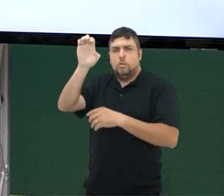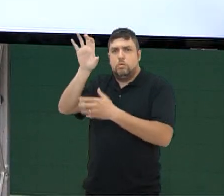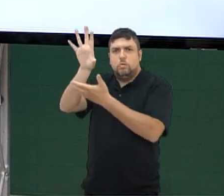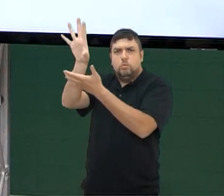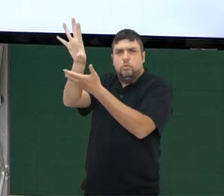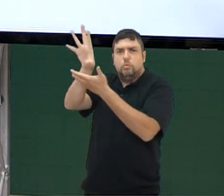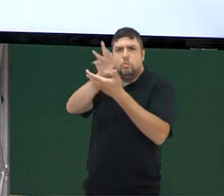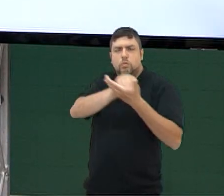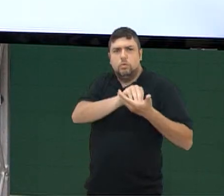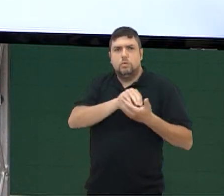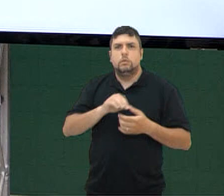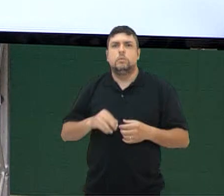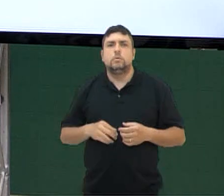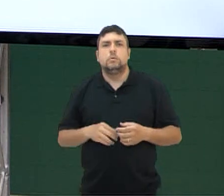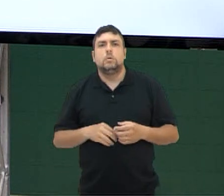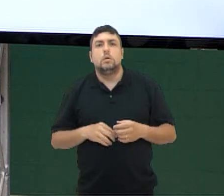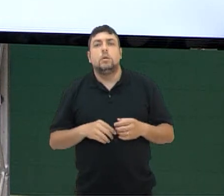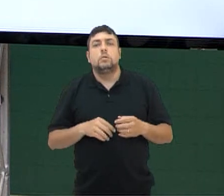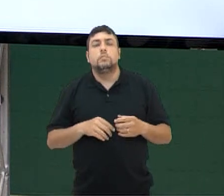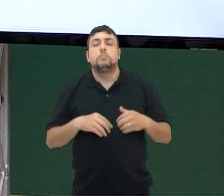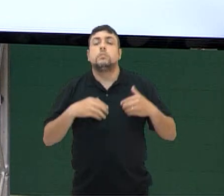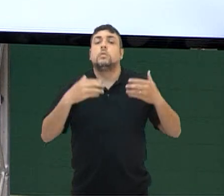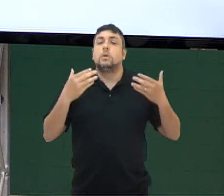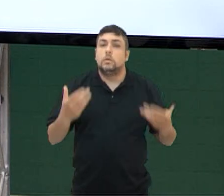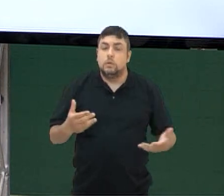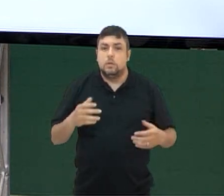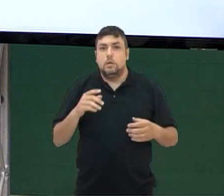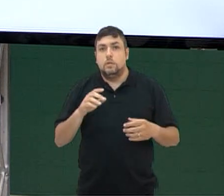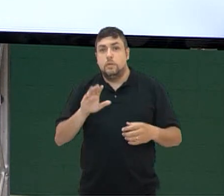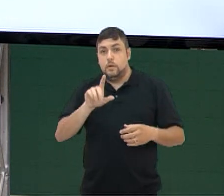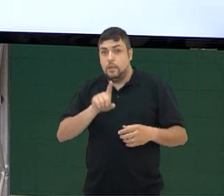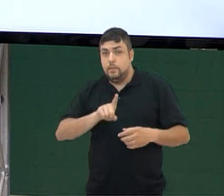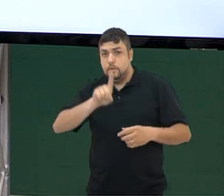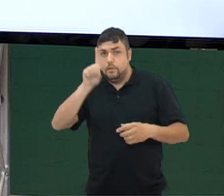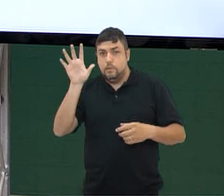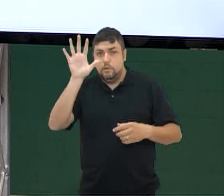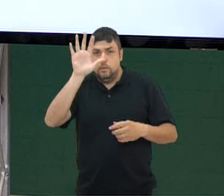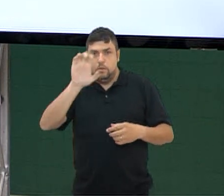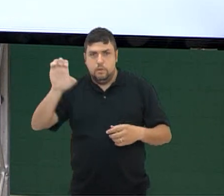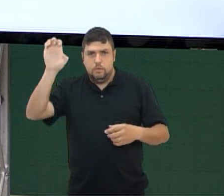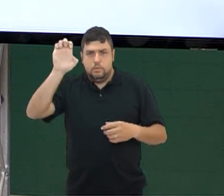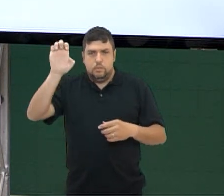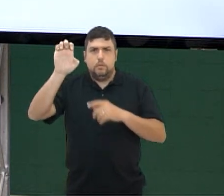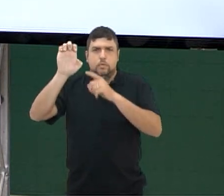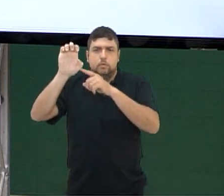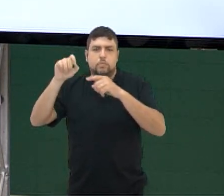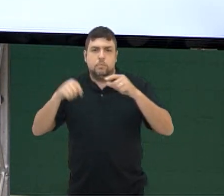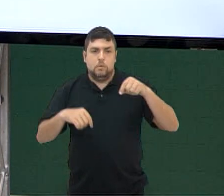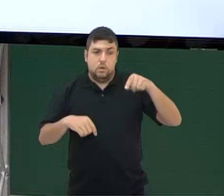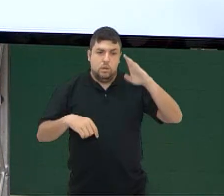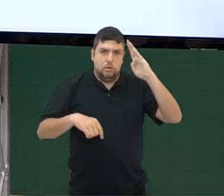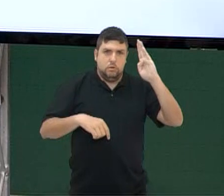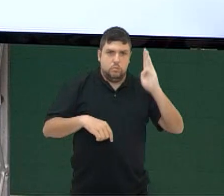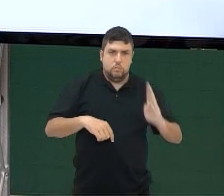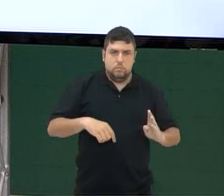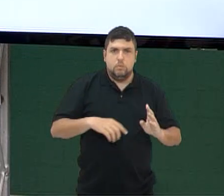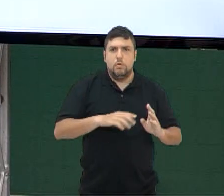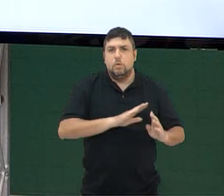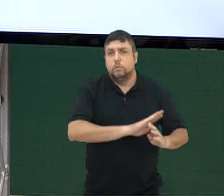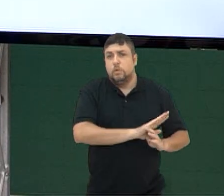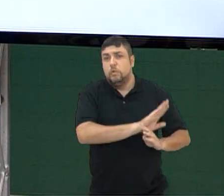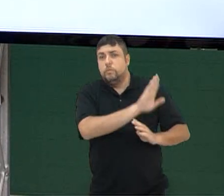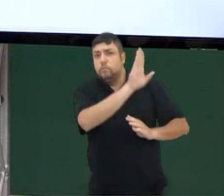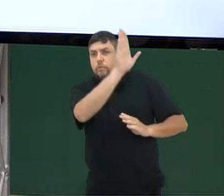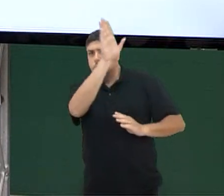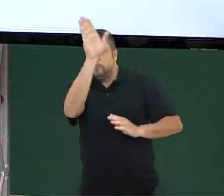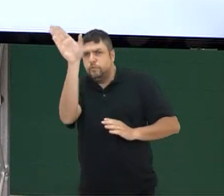neste momento não foi diferente. Então o que aconteceu? Muitos artistas daquele começo de século do Brasil foram para a Europa, viram toda